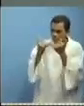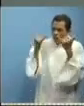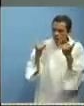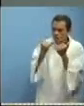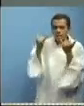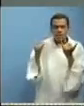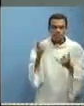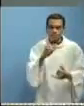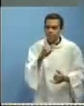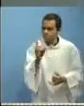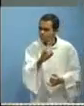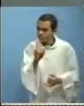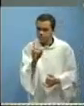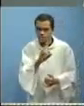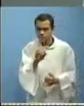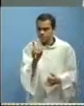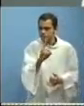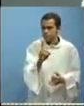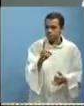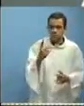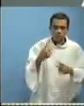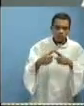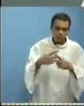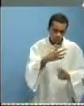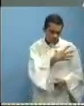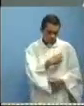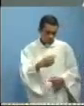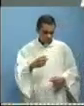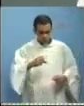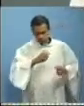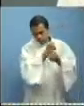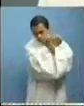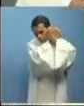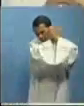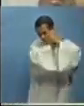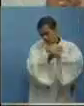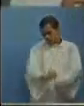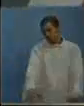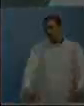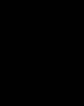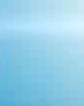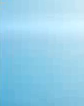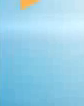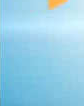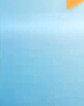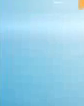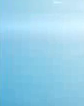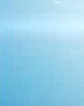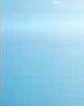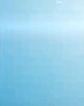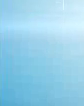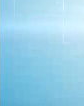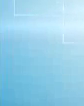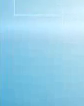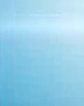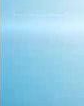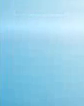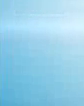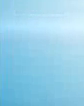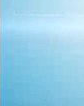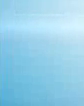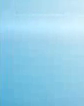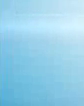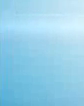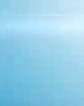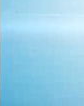Não irriteis vossos filhos Para que eles não percam O ânimo Tudo da Canção Nova Em um